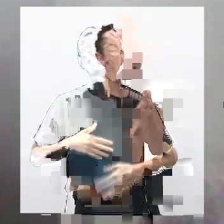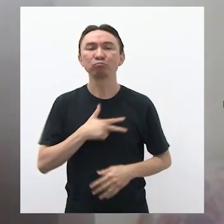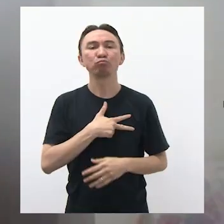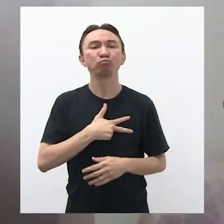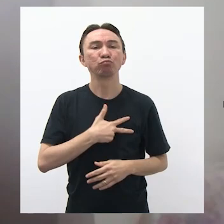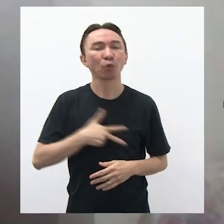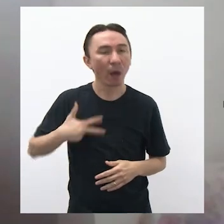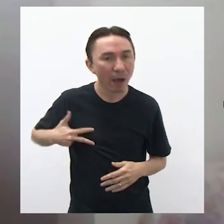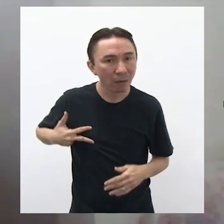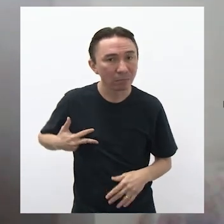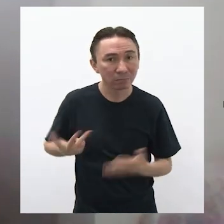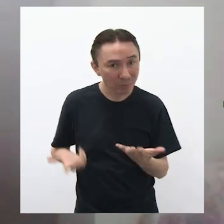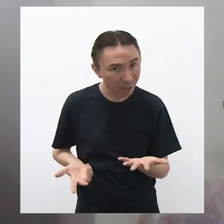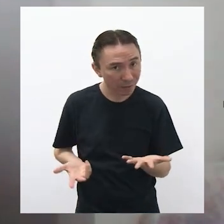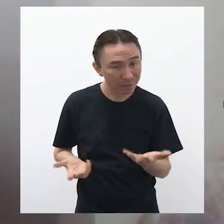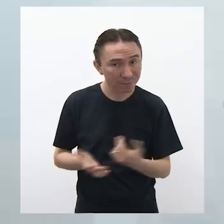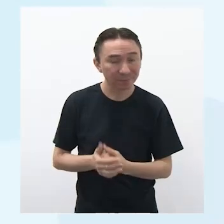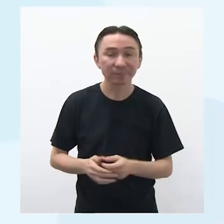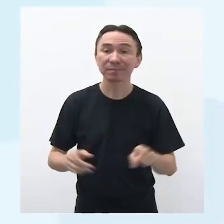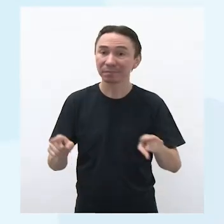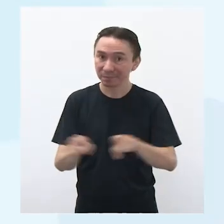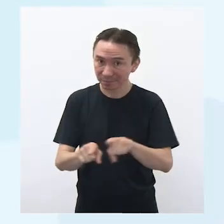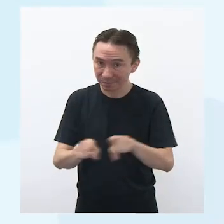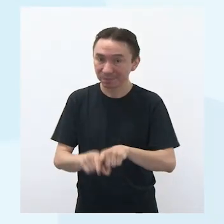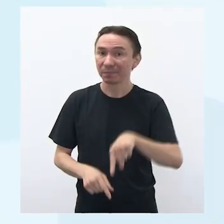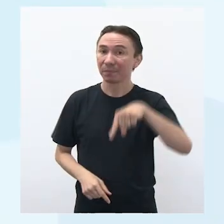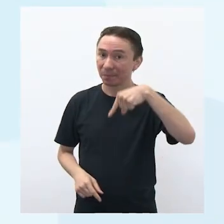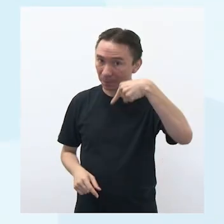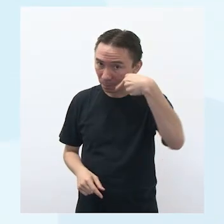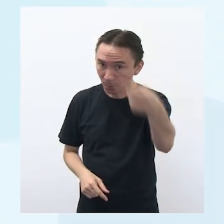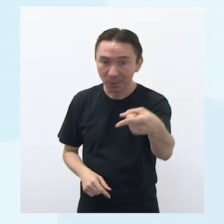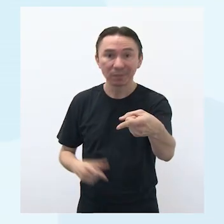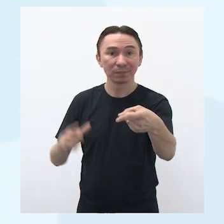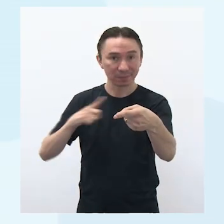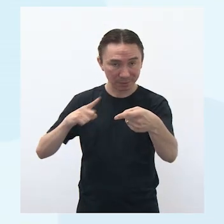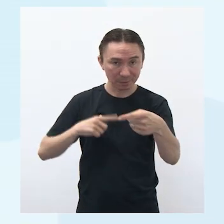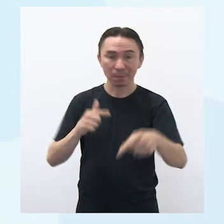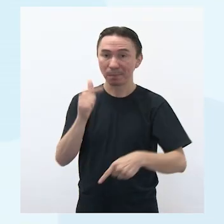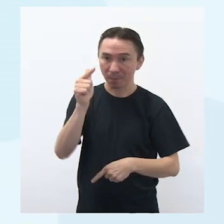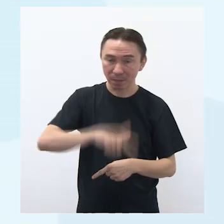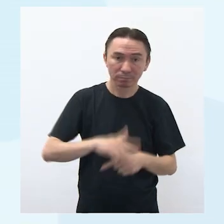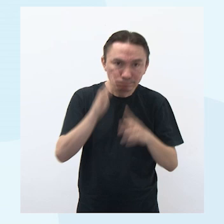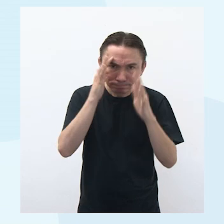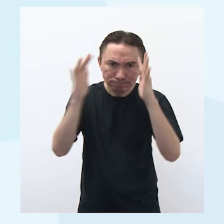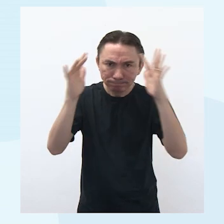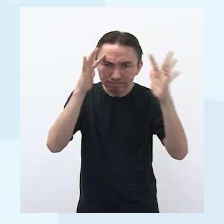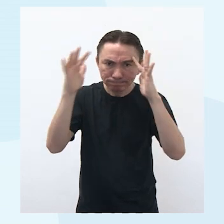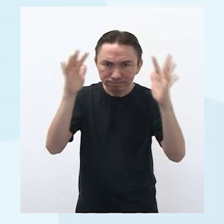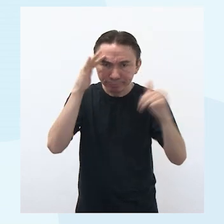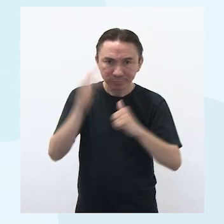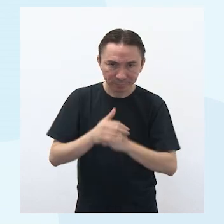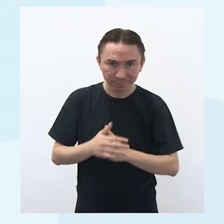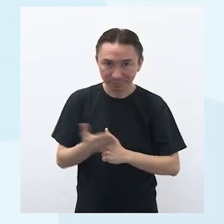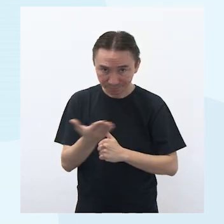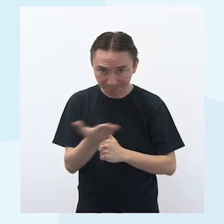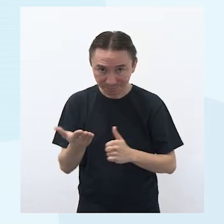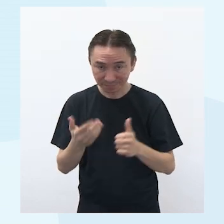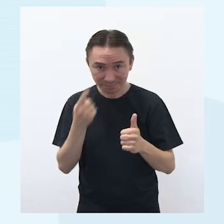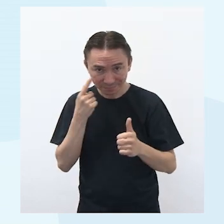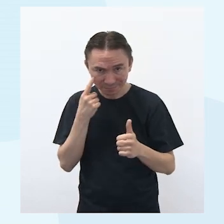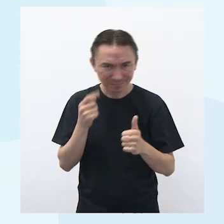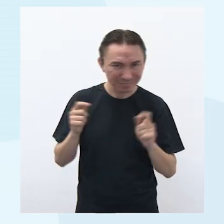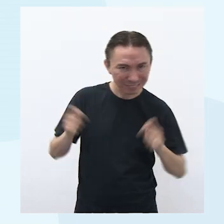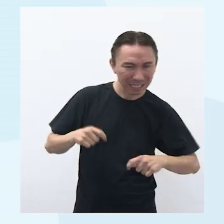E aí tem uma reflexão que vem logo na sequência. Eu vou deixar essas duas reflexões, Tati, vou passar para você para ver se a gente consegue fazer